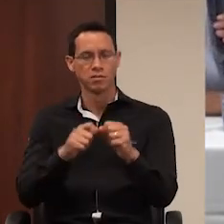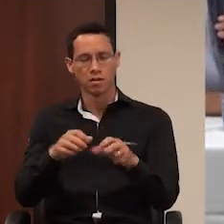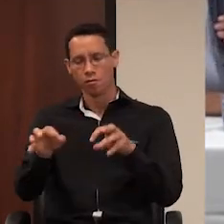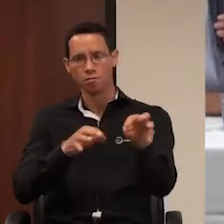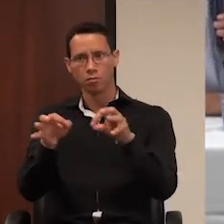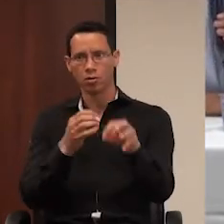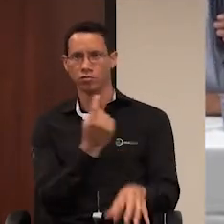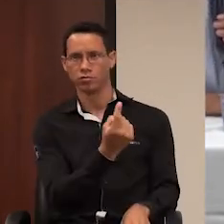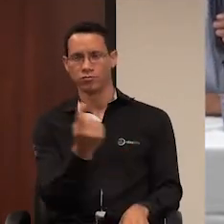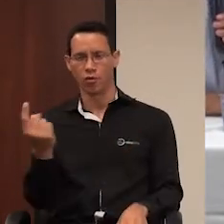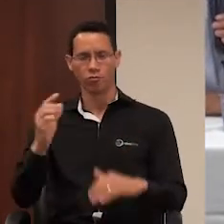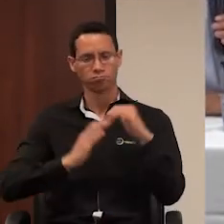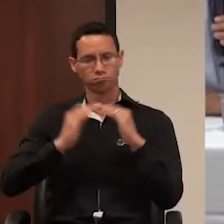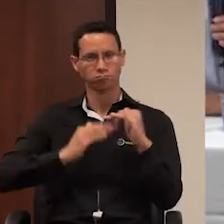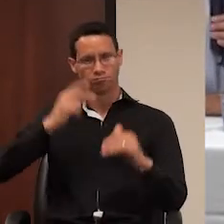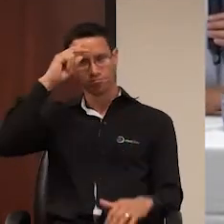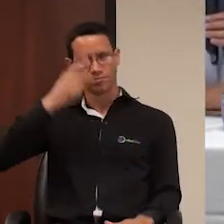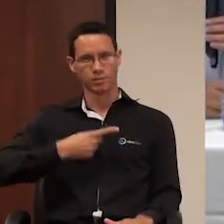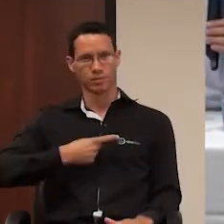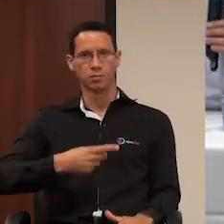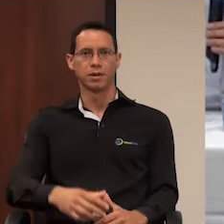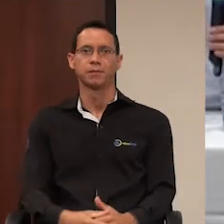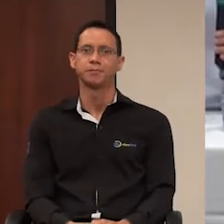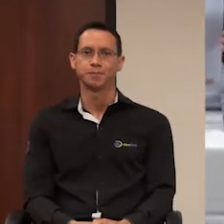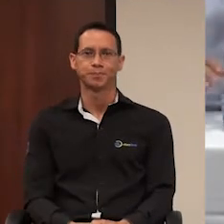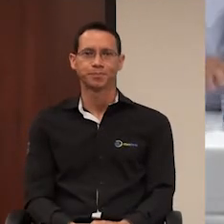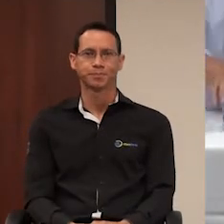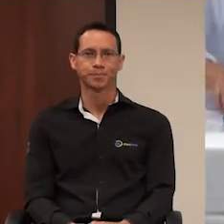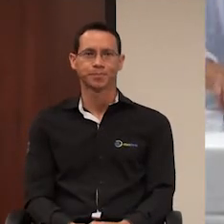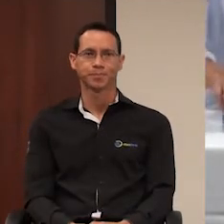individual de exercício da autonomia. Então,